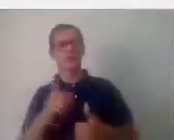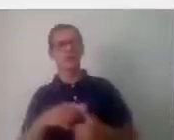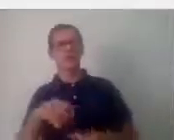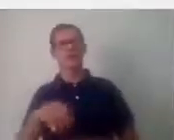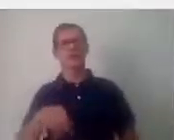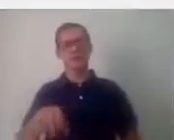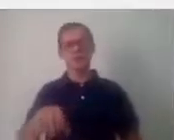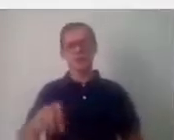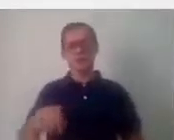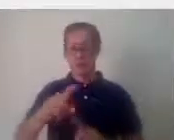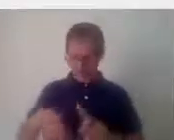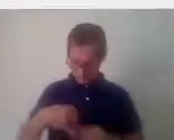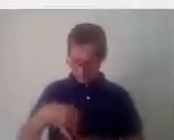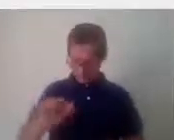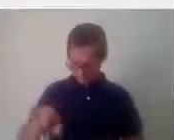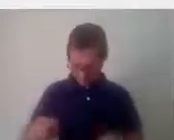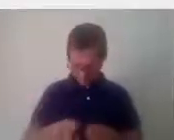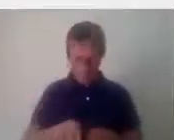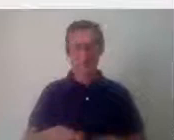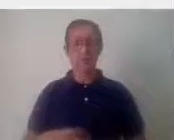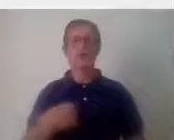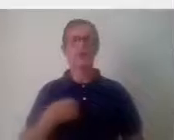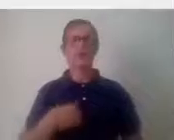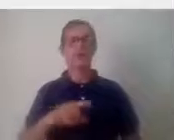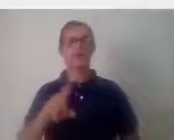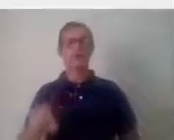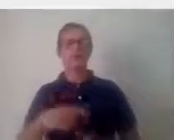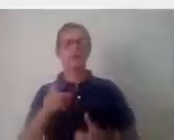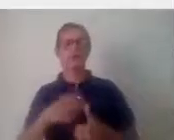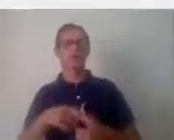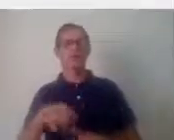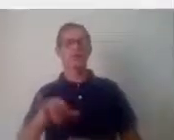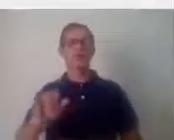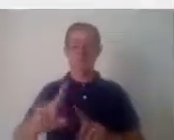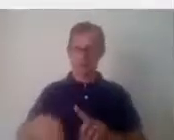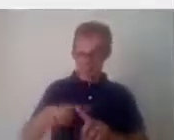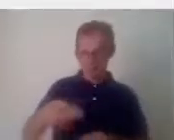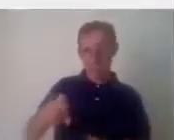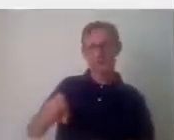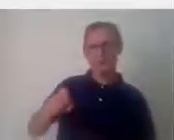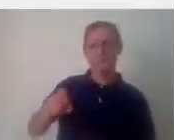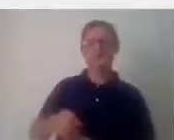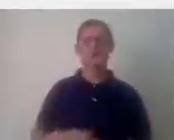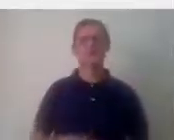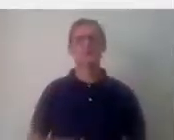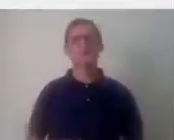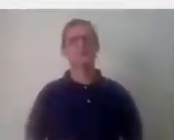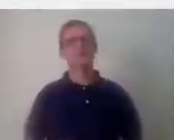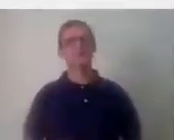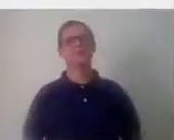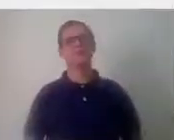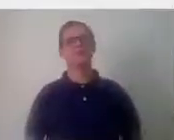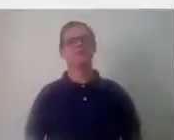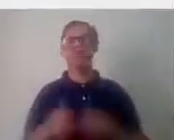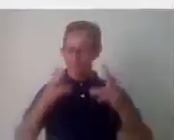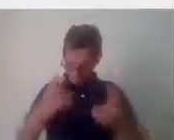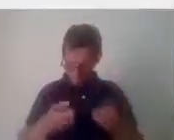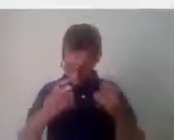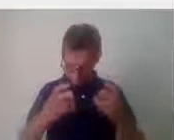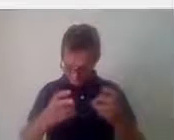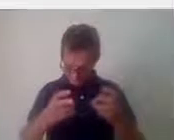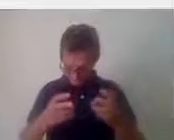x, depois em relação a y, ou eu integro primeiro em relação a y, depois em relação a x. Perceba que,